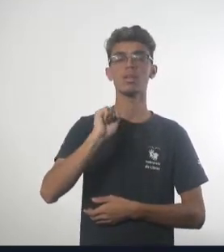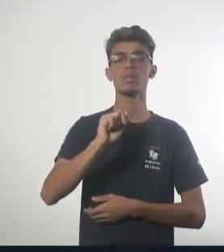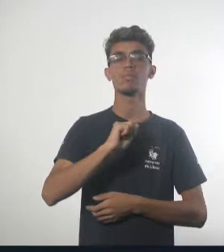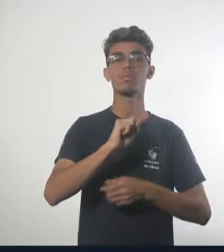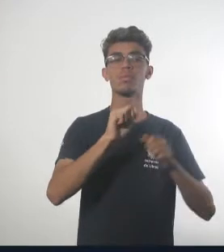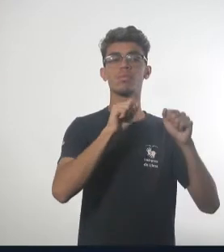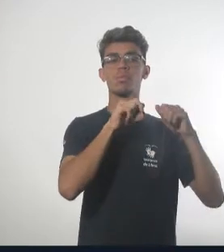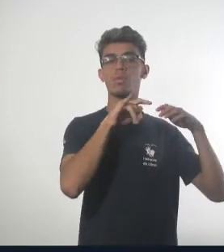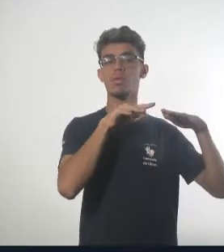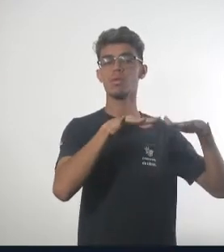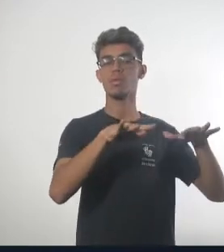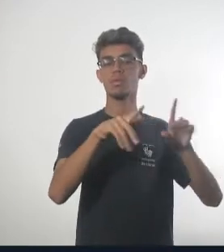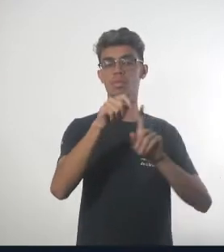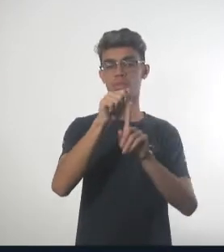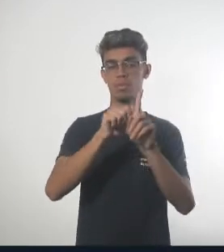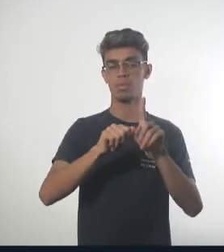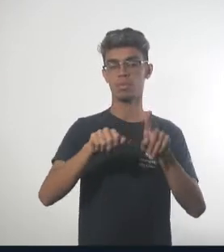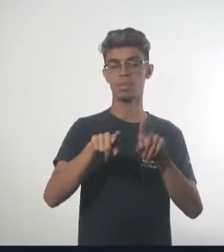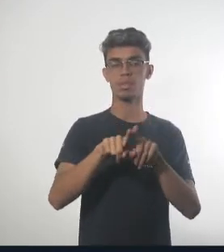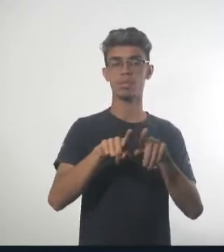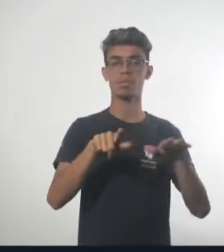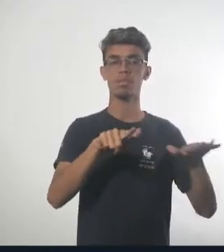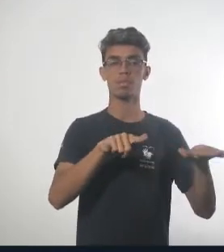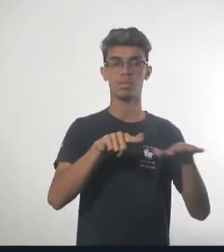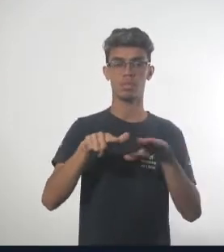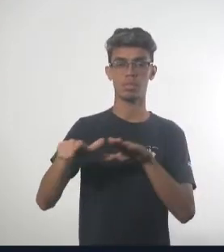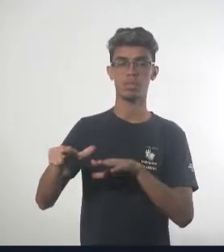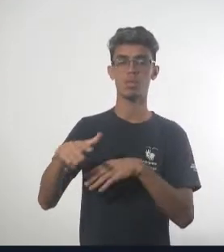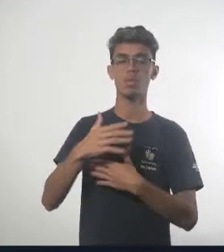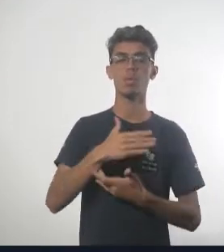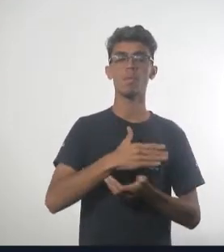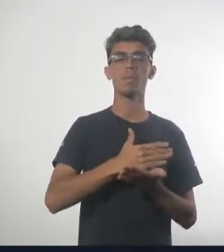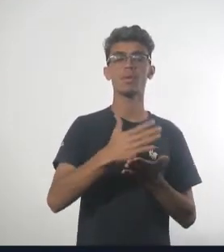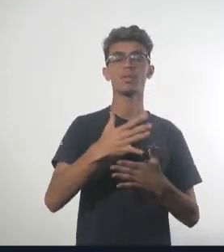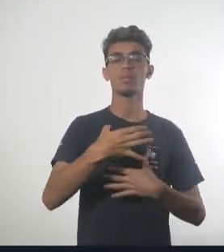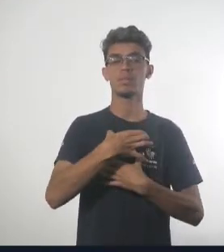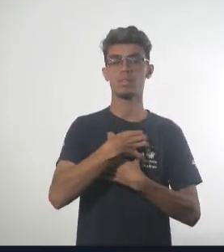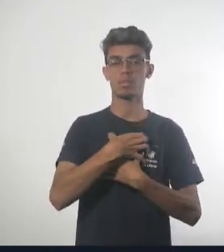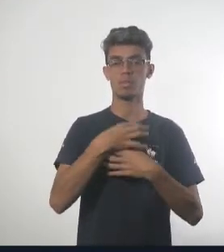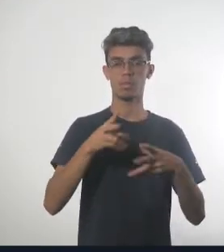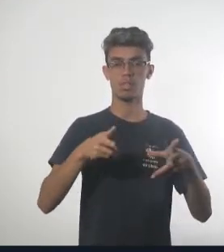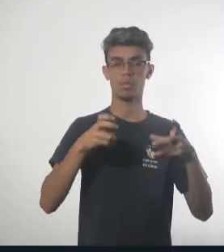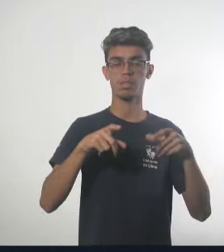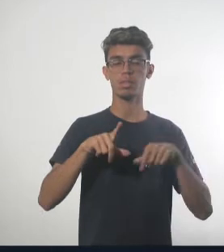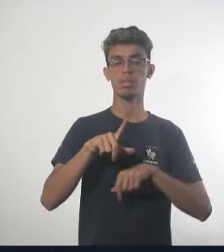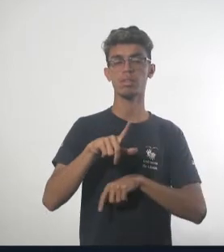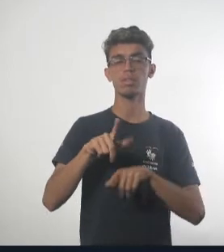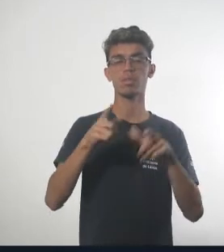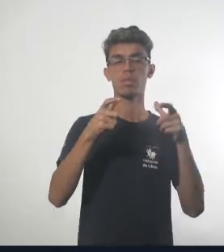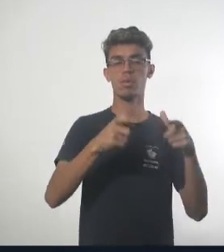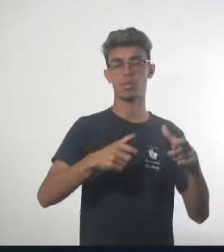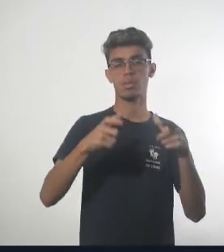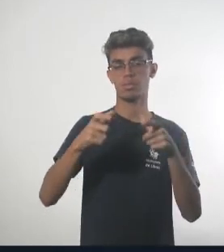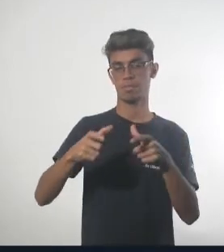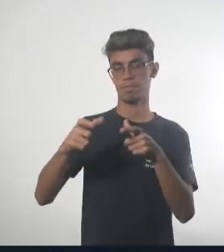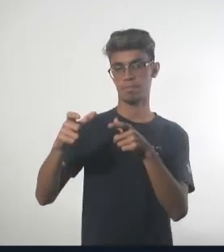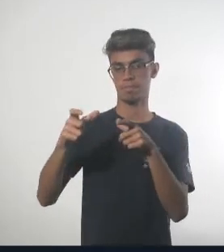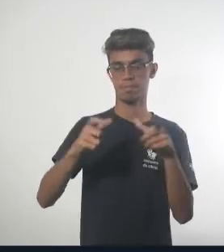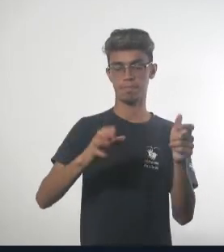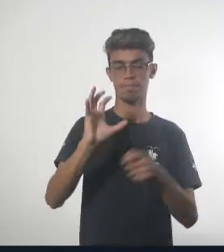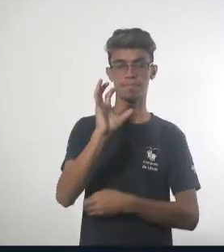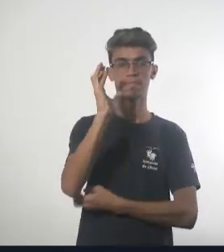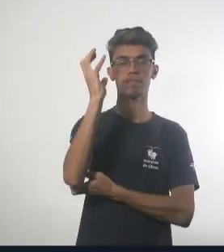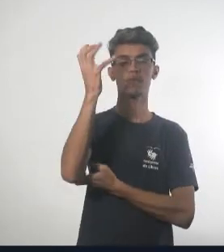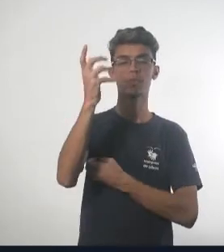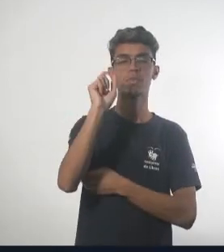síndrome gripal por semana e mês do início dos sintomas e por local de ocorrência. Quando a gente observa essa curva, a gente percebe